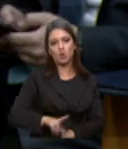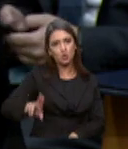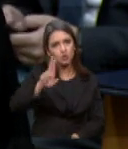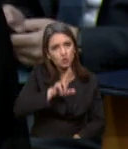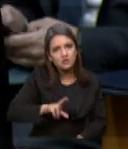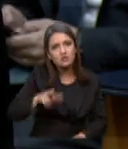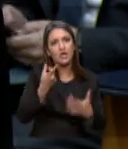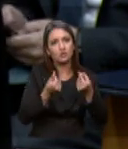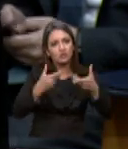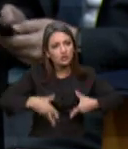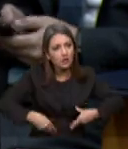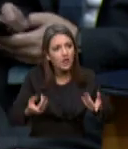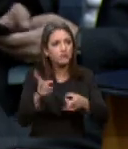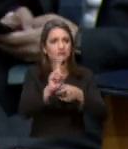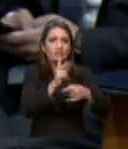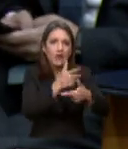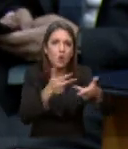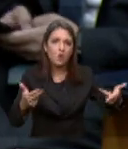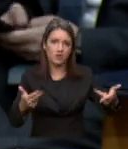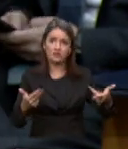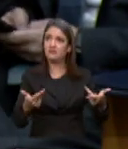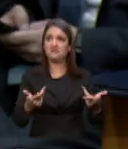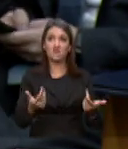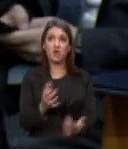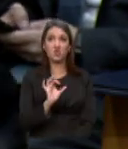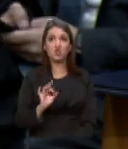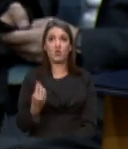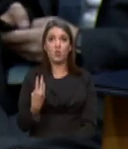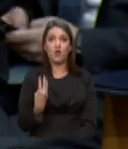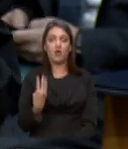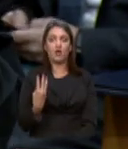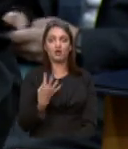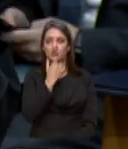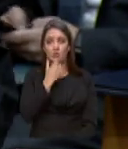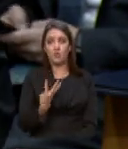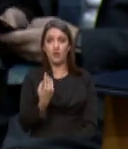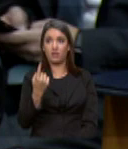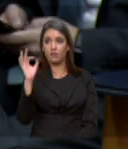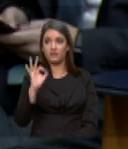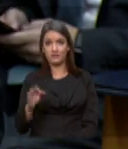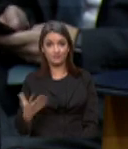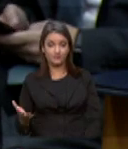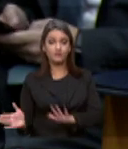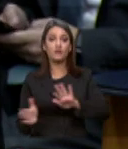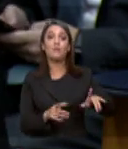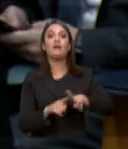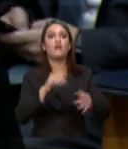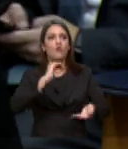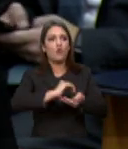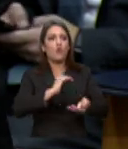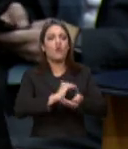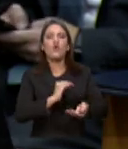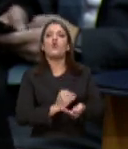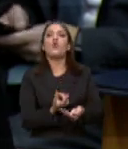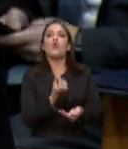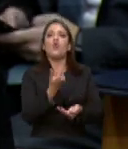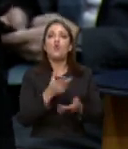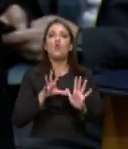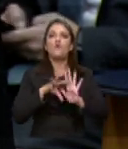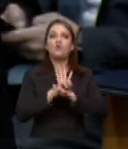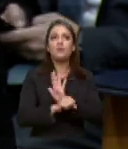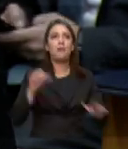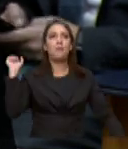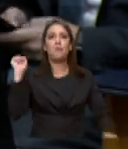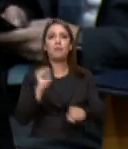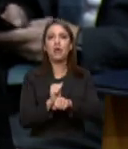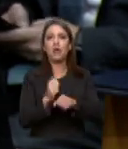do limite, próximo de 100%. Houve ainda a paralisação total do Fundo Amazônia, ação de relatoria da